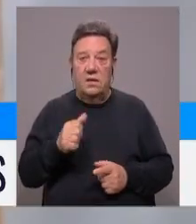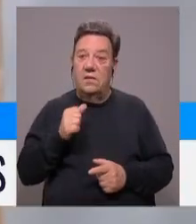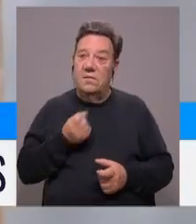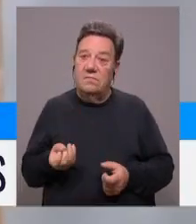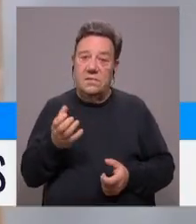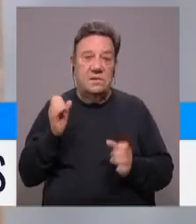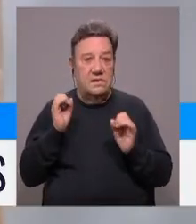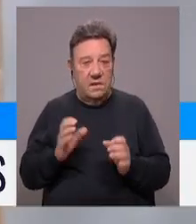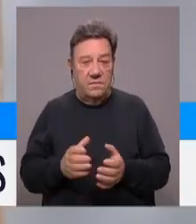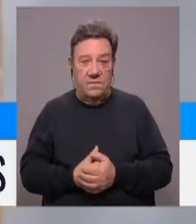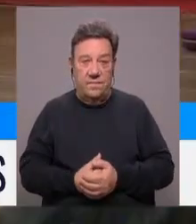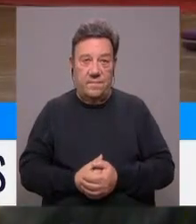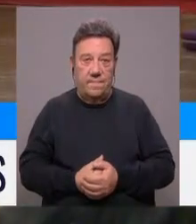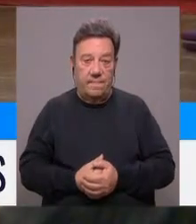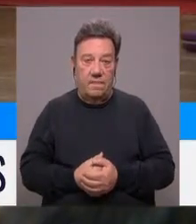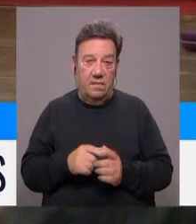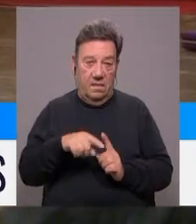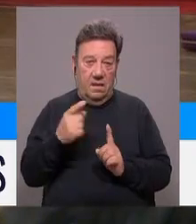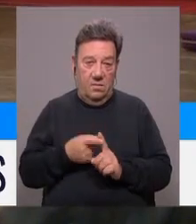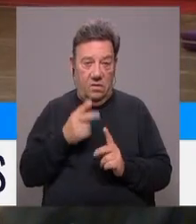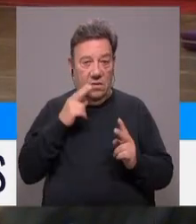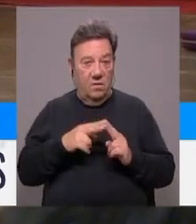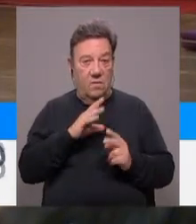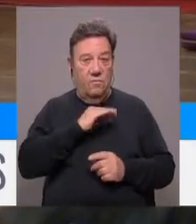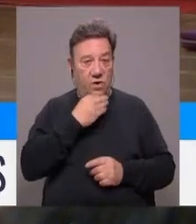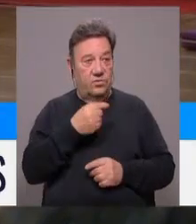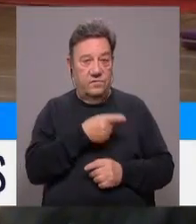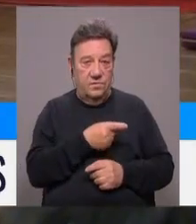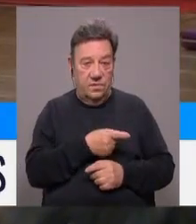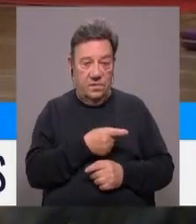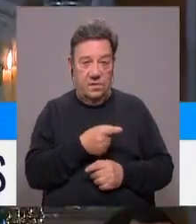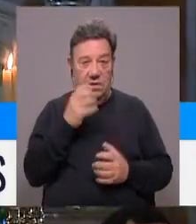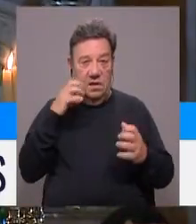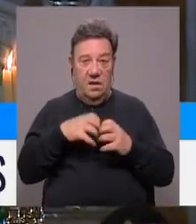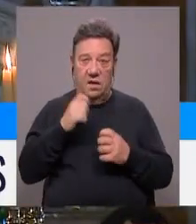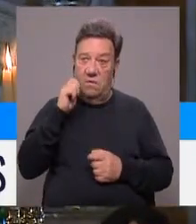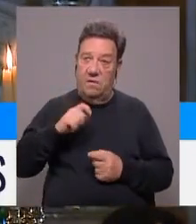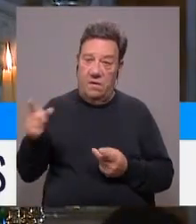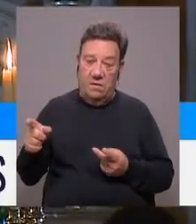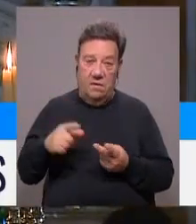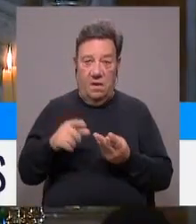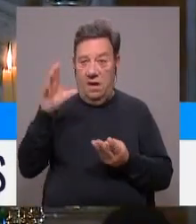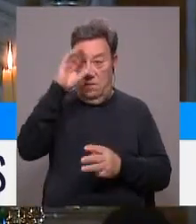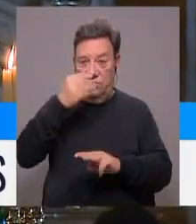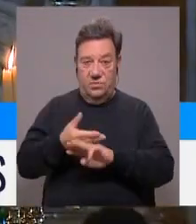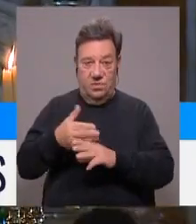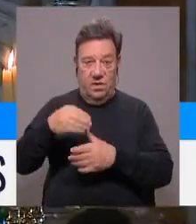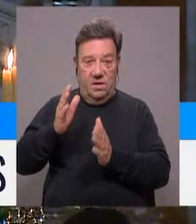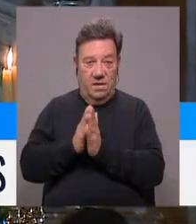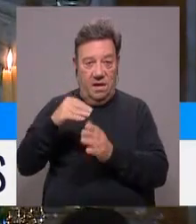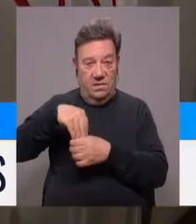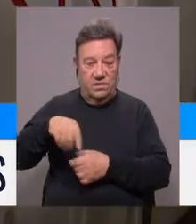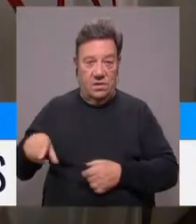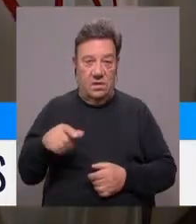zero. Em ano de Jornada Mundial da Juventude, de guerra na Ucrânia, de abusos sexuais na Igreja,